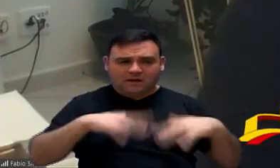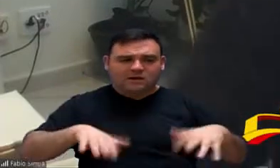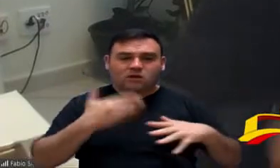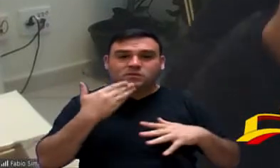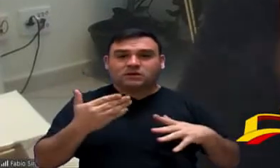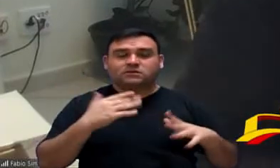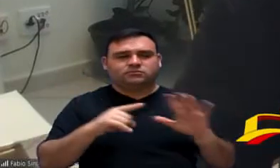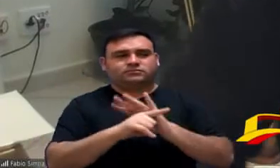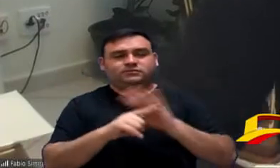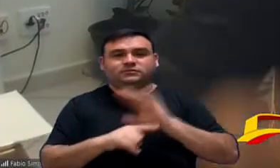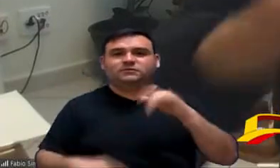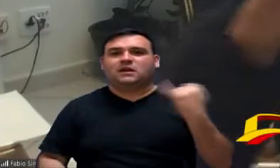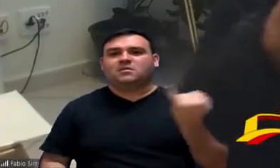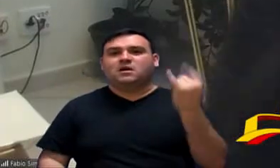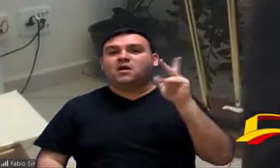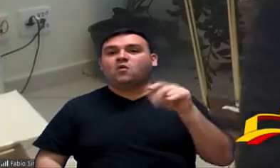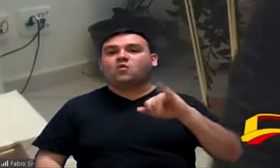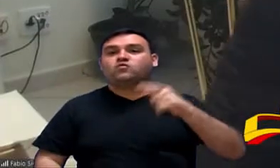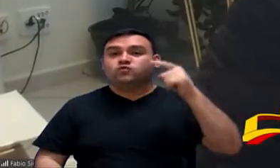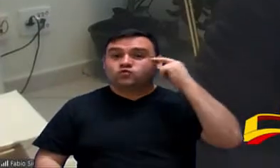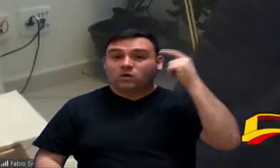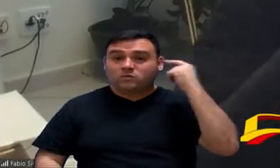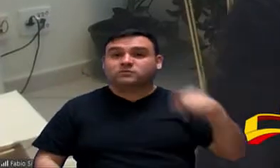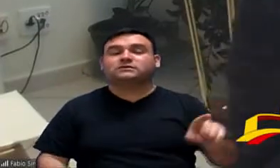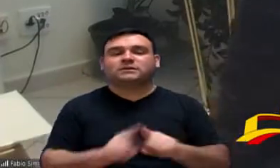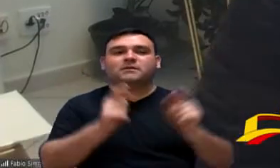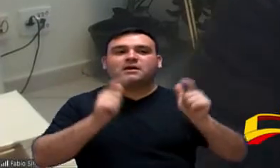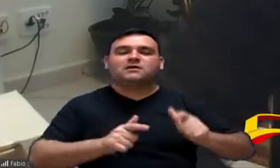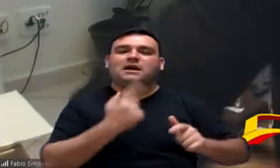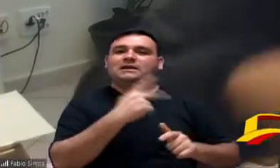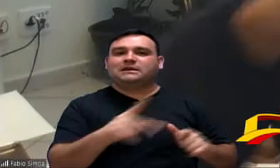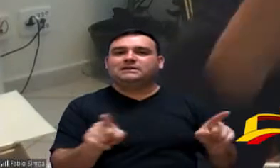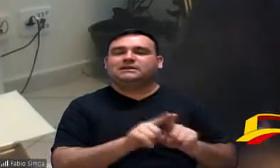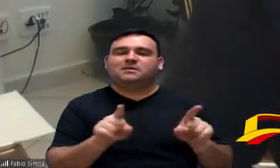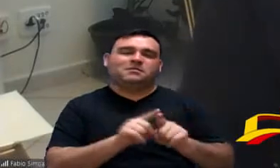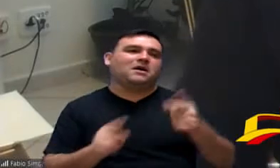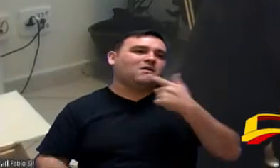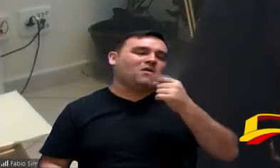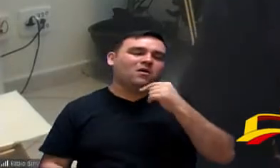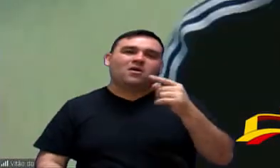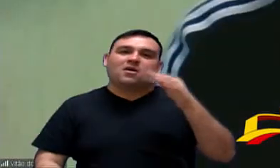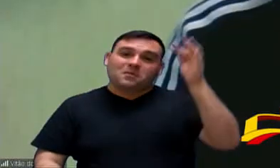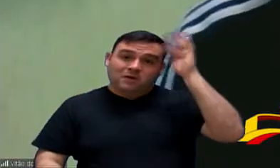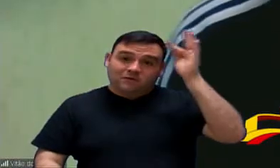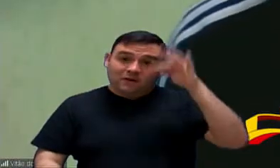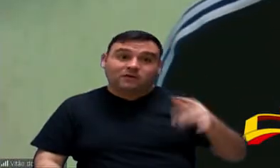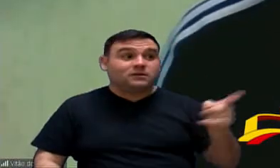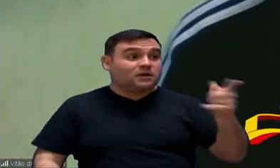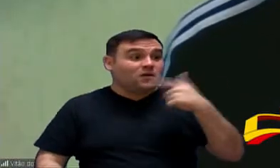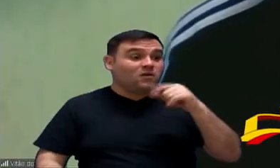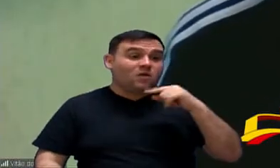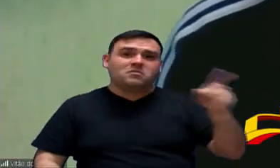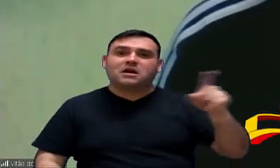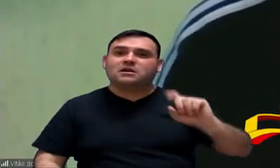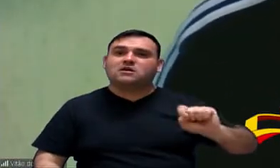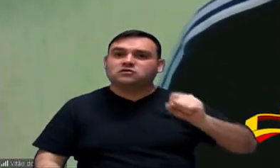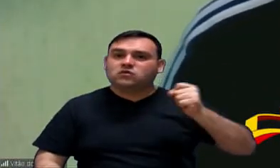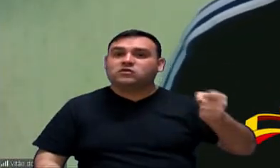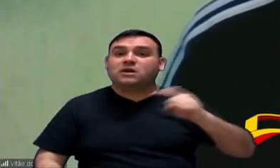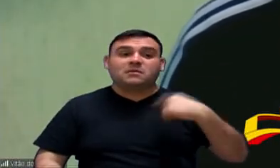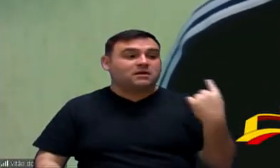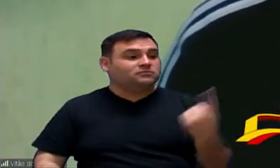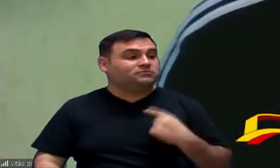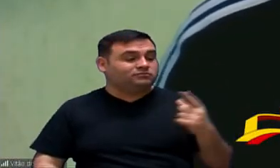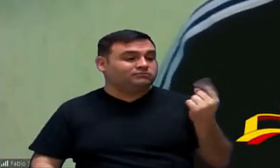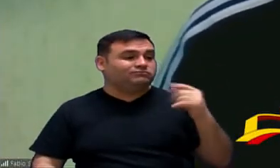requerimento, que é de extrema importância, como o João Donizete sofre também com a região dele, como também o Fausto tem algumas... Tem lutado, regiões, o João Donizete tem lutado, só que nossas